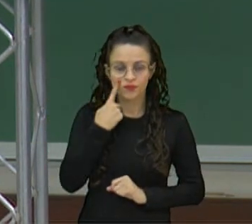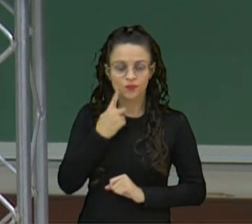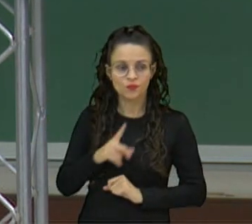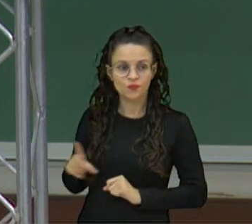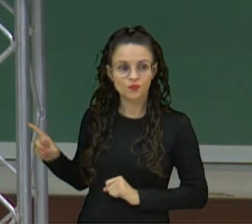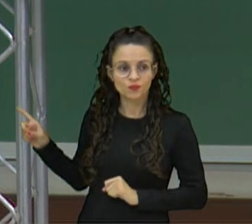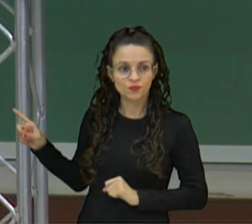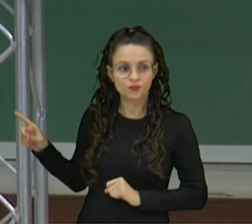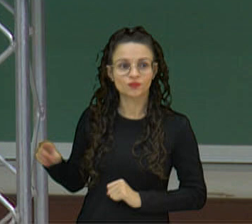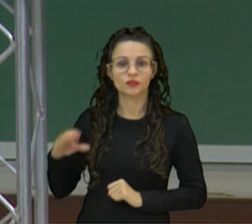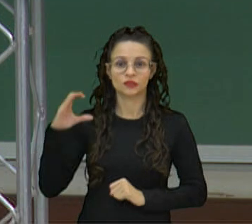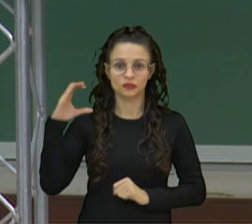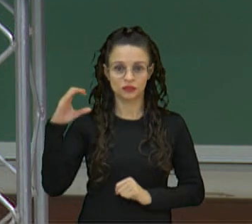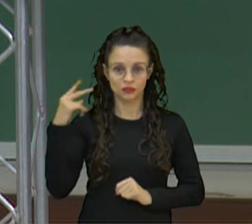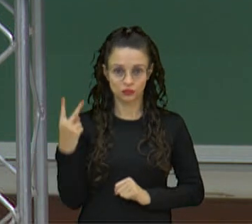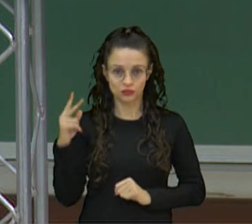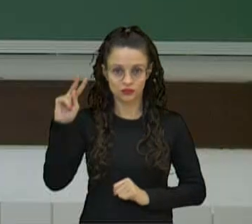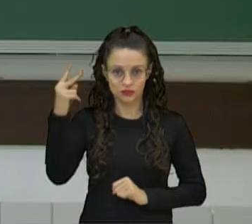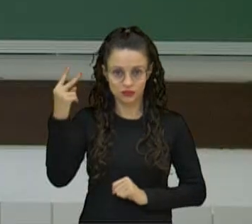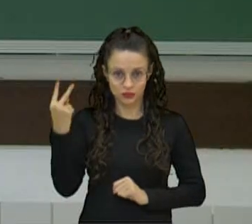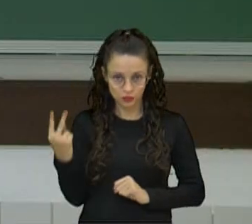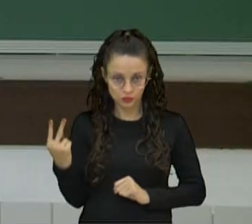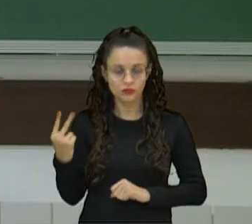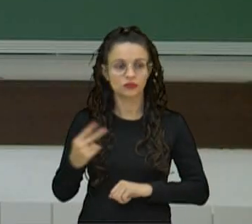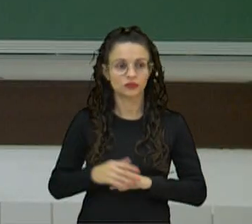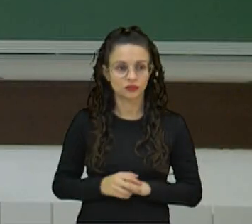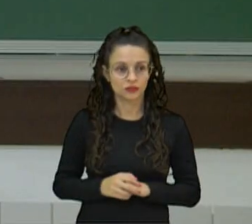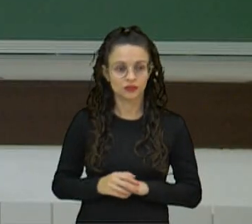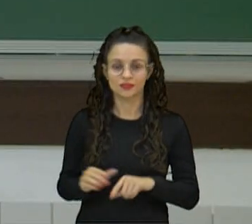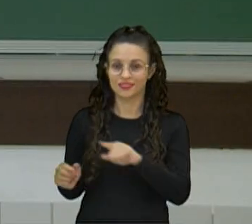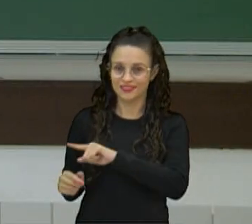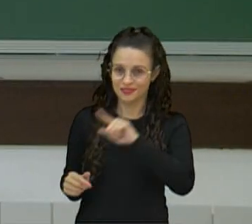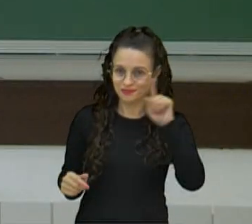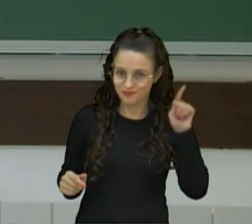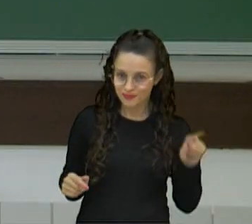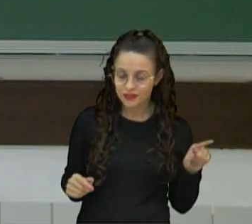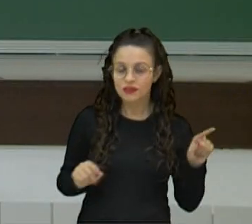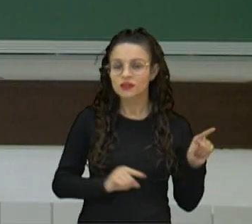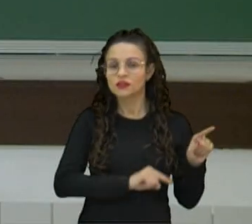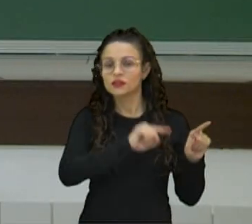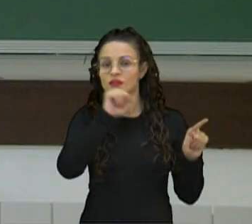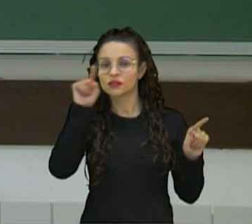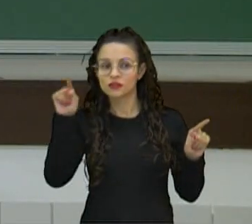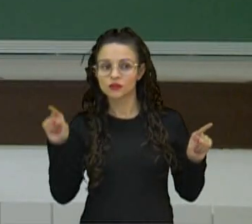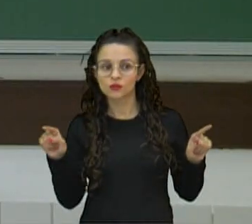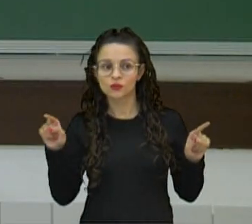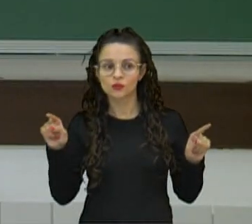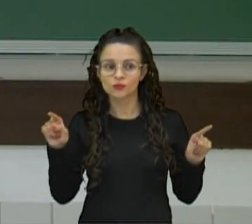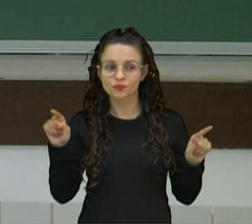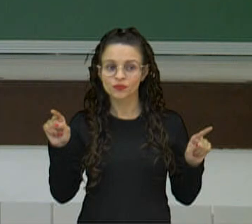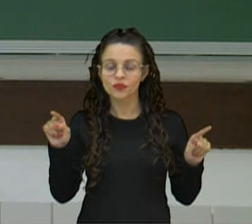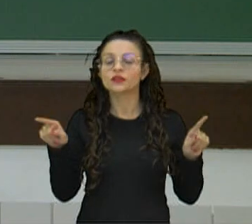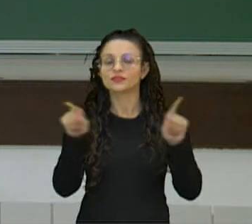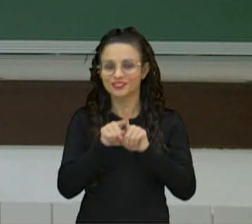tenho o C2H2 no lado dos reagentes, tenho